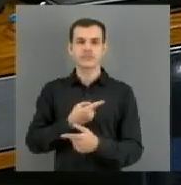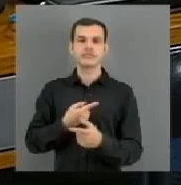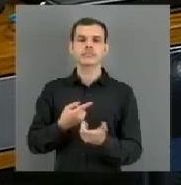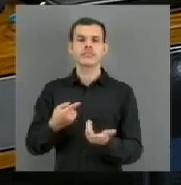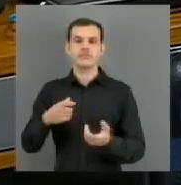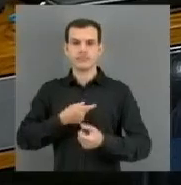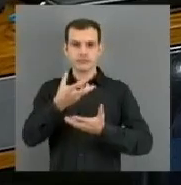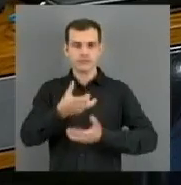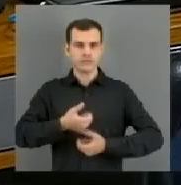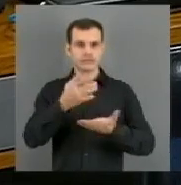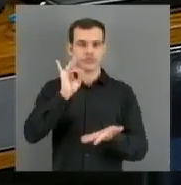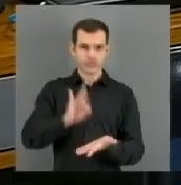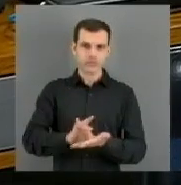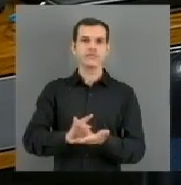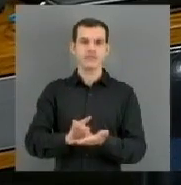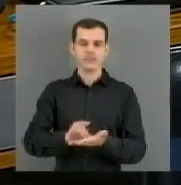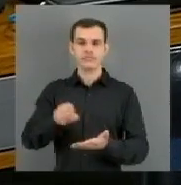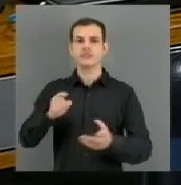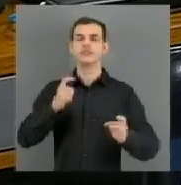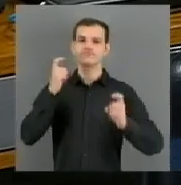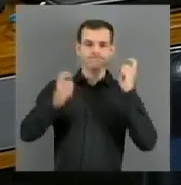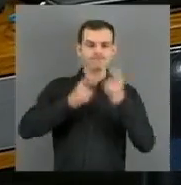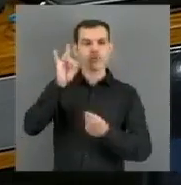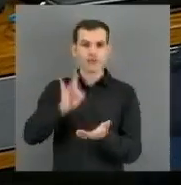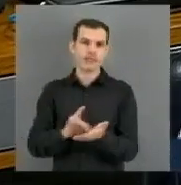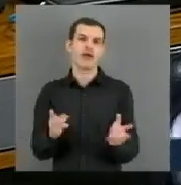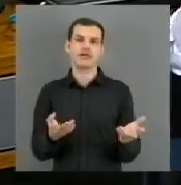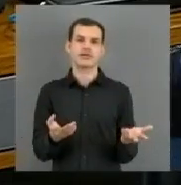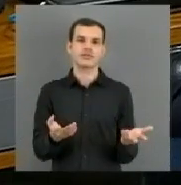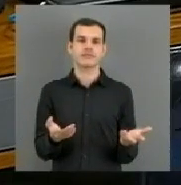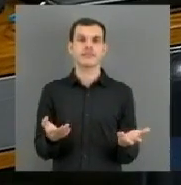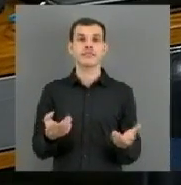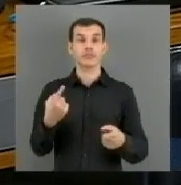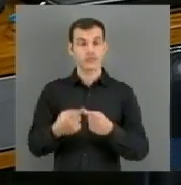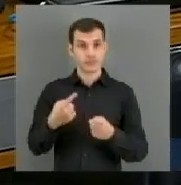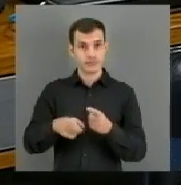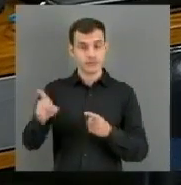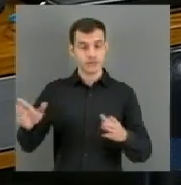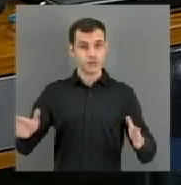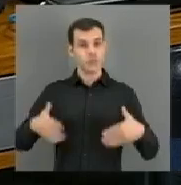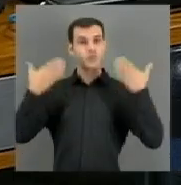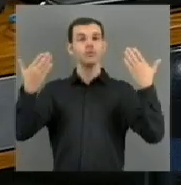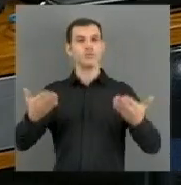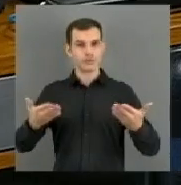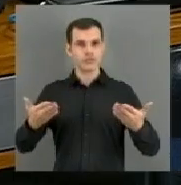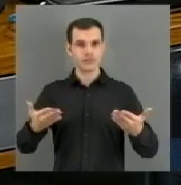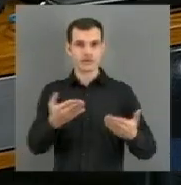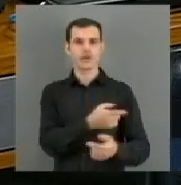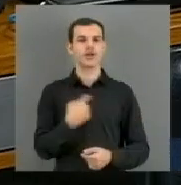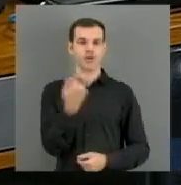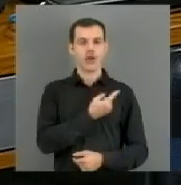preocupação legítima de um cidadão como o senhor, que foi surpreendido pelo que nós